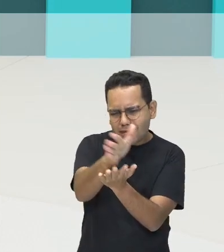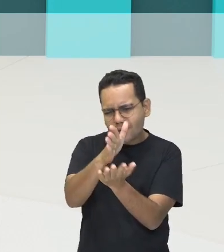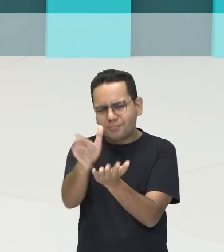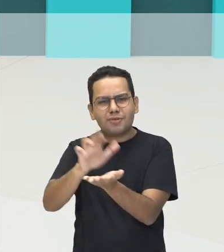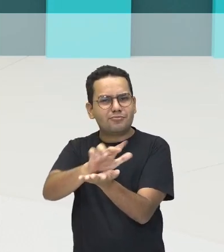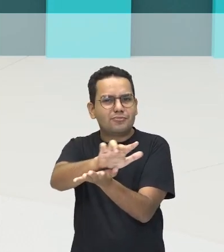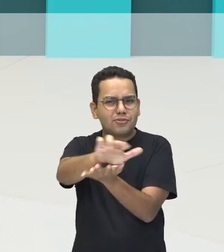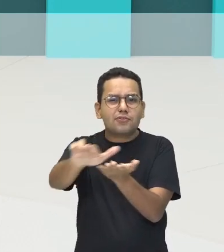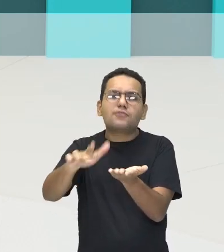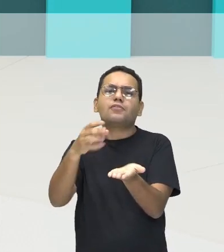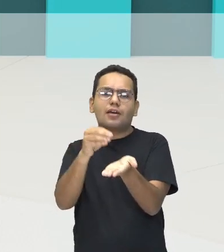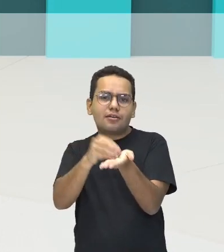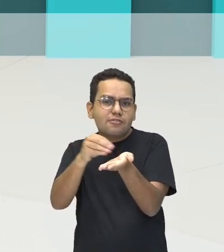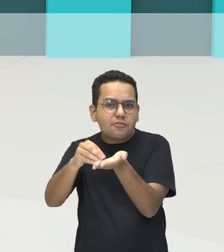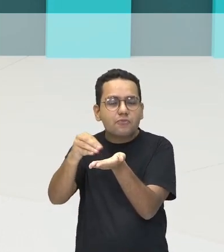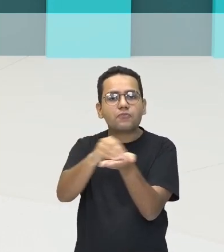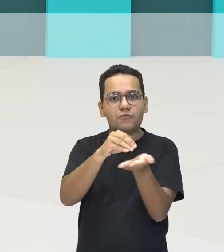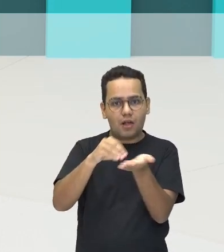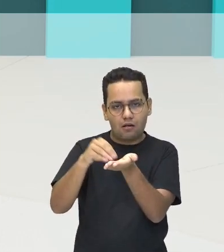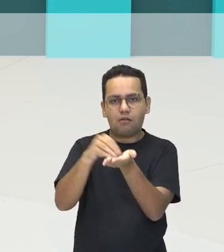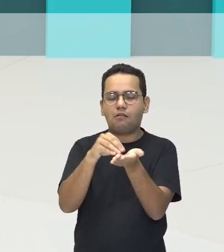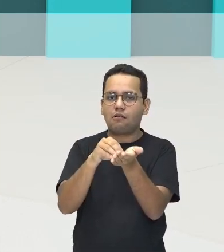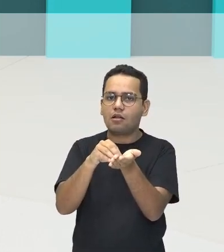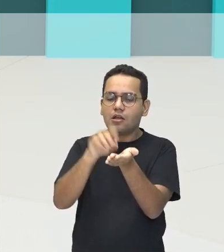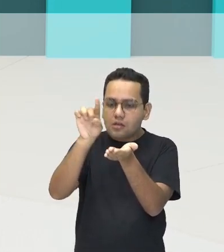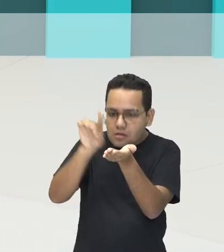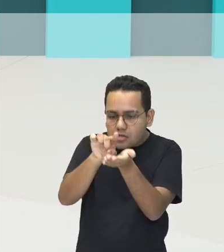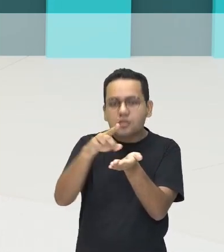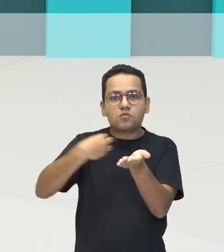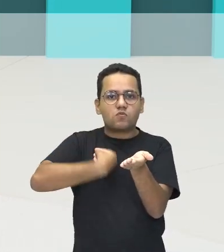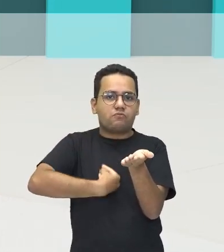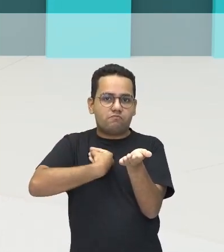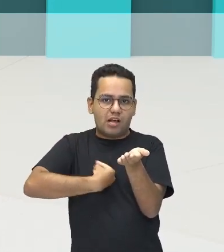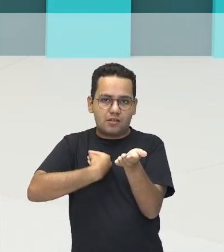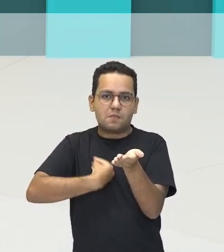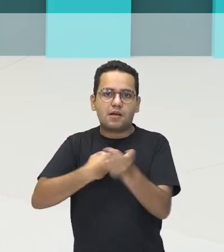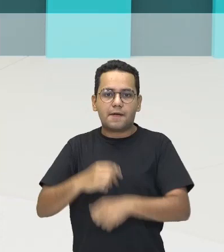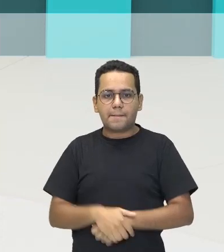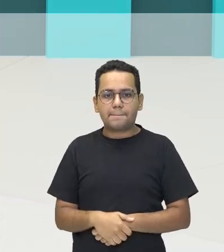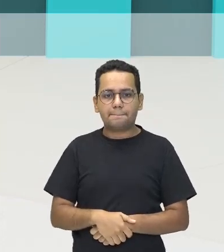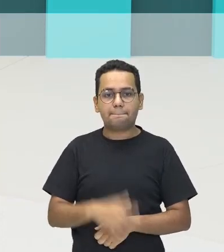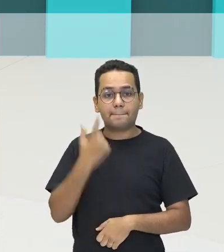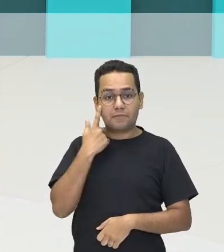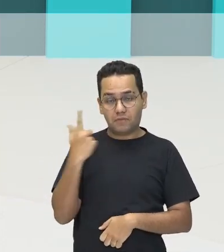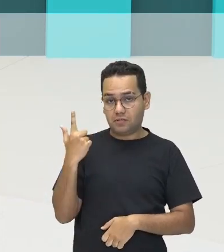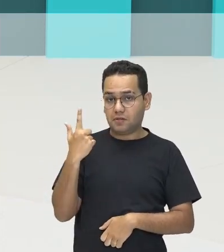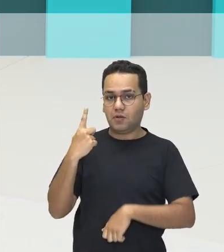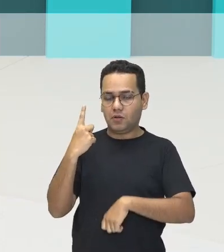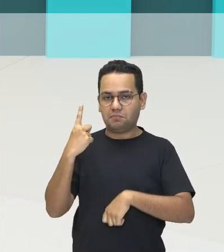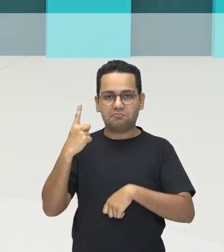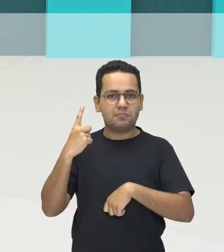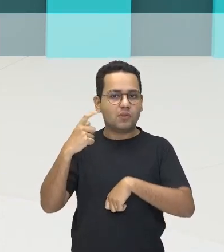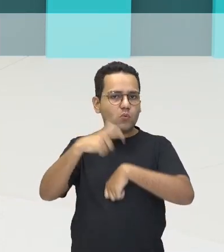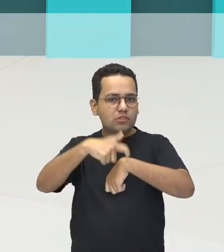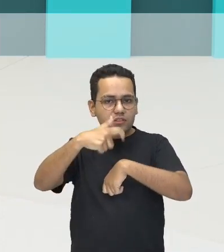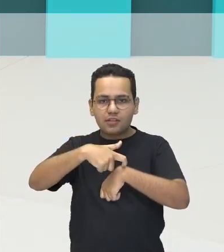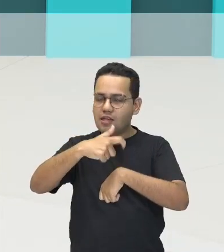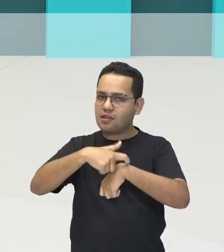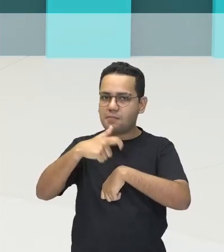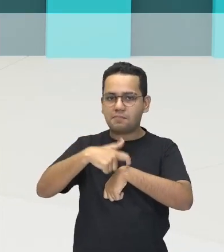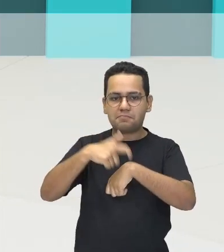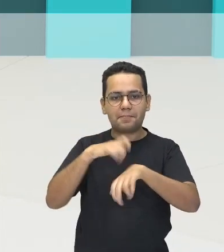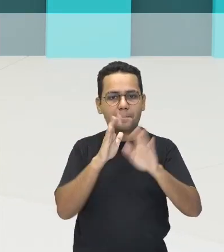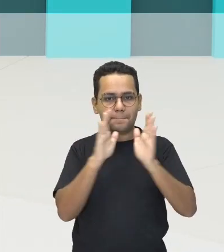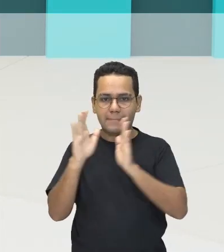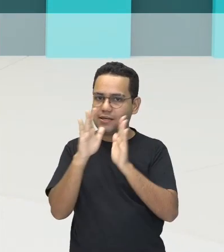que sucessivamente habitarás. E, mais uma vez, o tempo vai passando e ele vai vivendo outras fases da